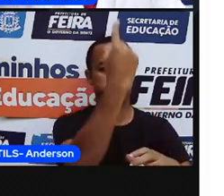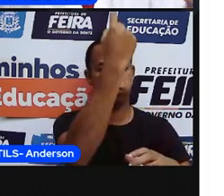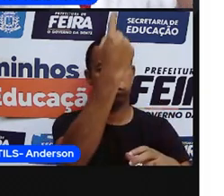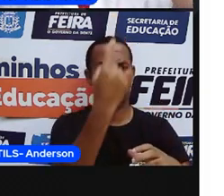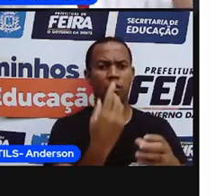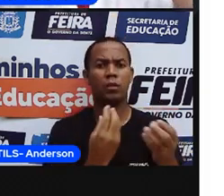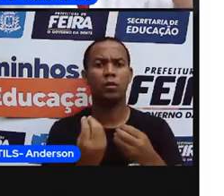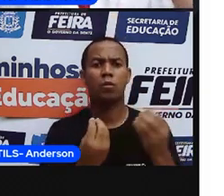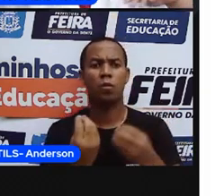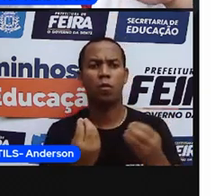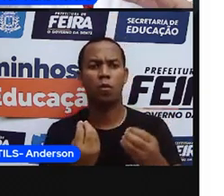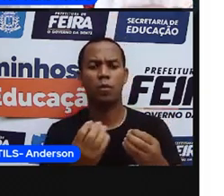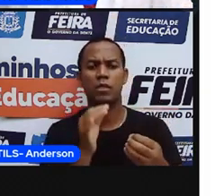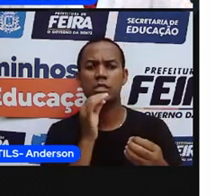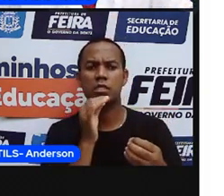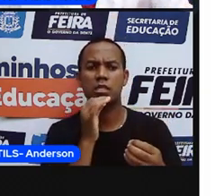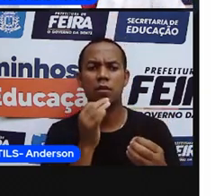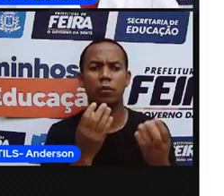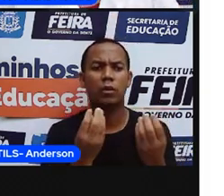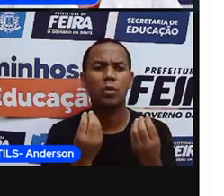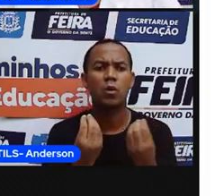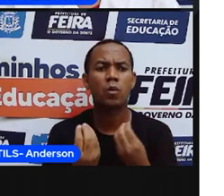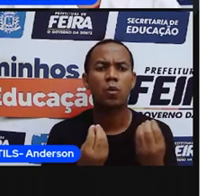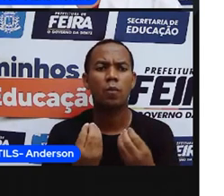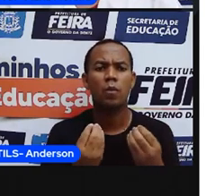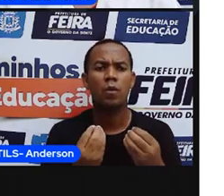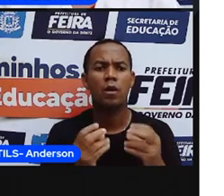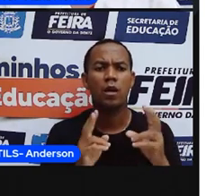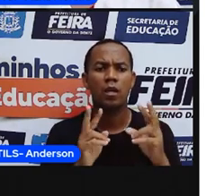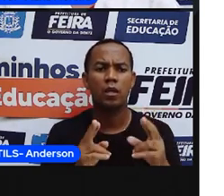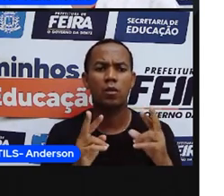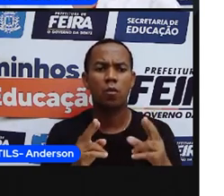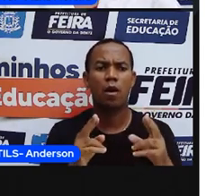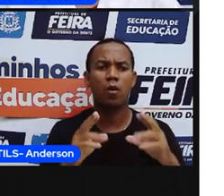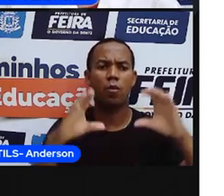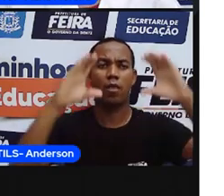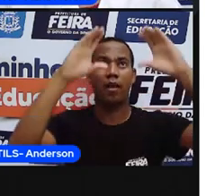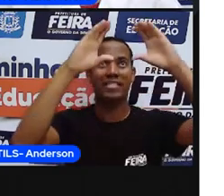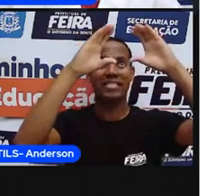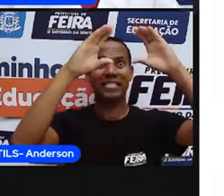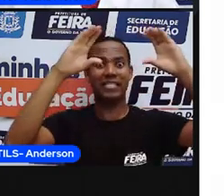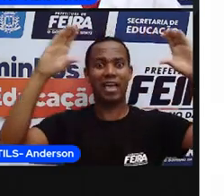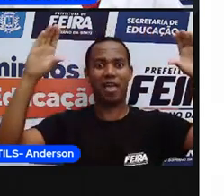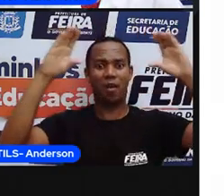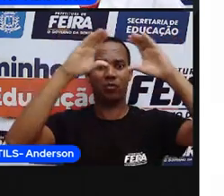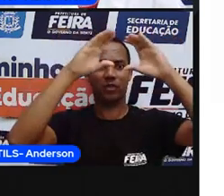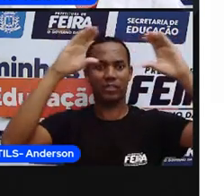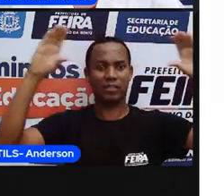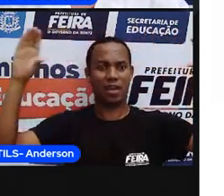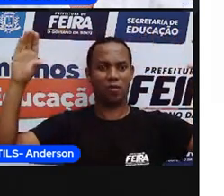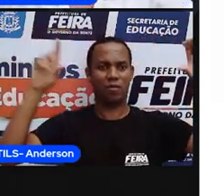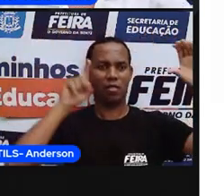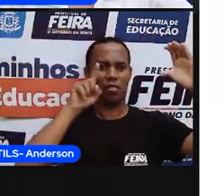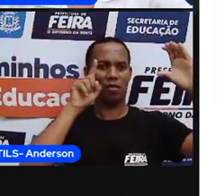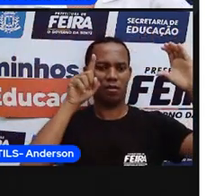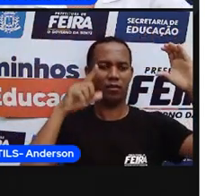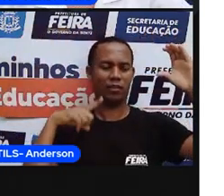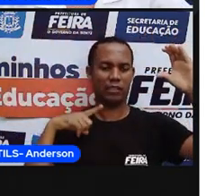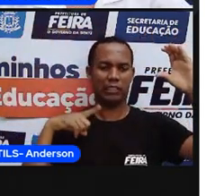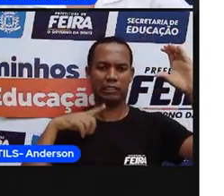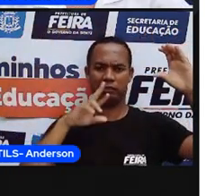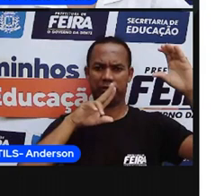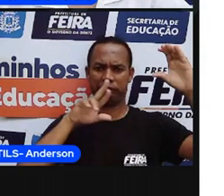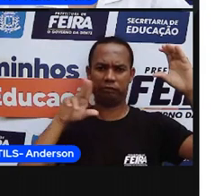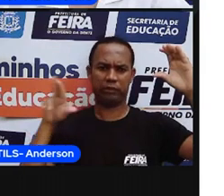ficam, rochas assim, a grosso modo, que ficam aonde? No céu, celeste, né? De céu, vem de céu. Existem